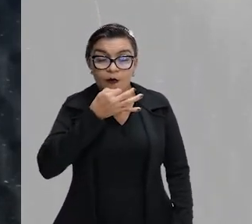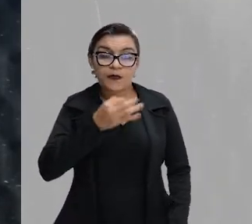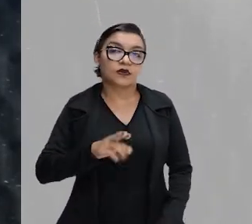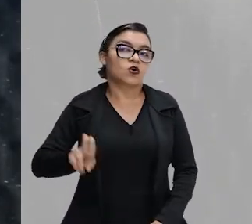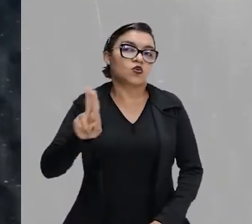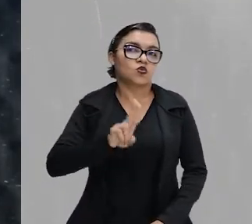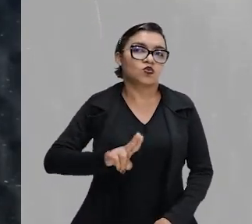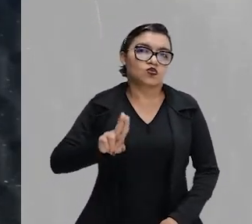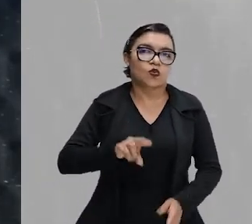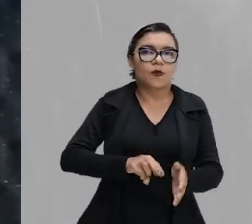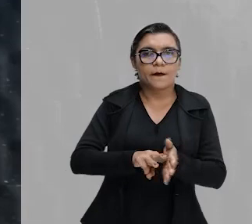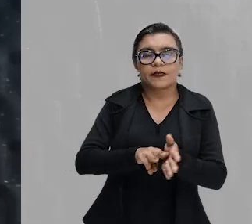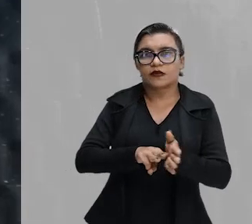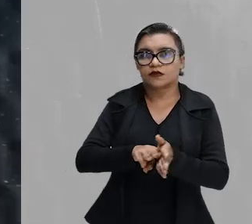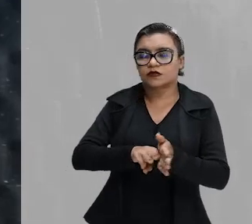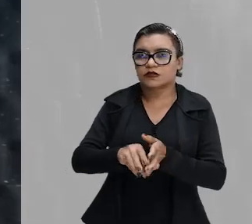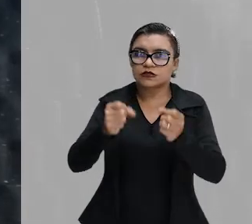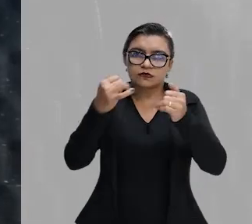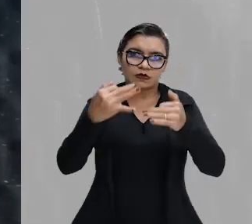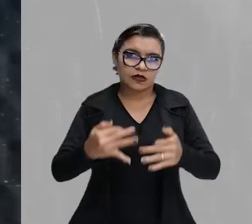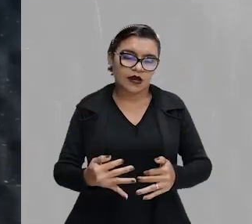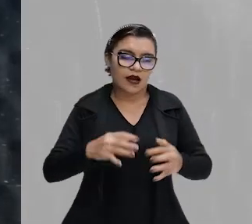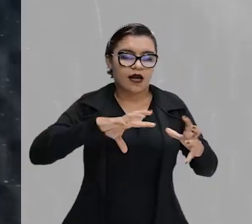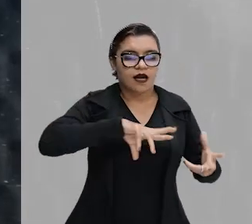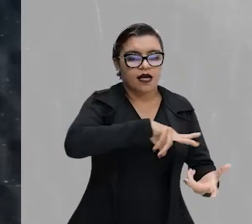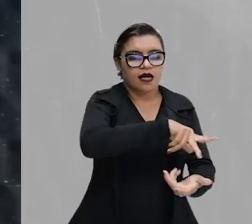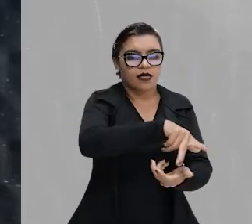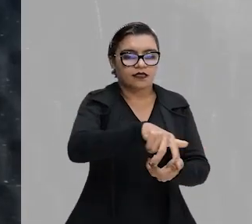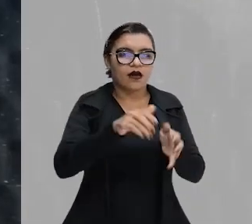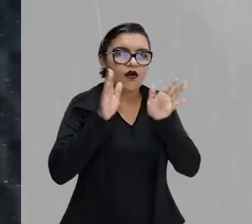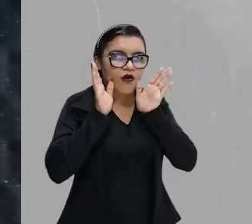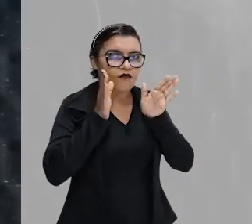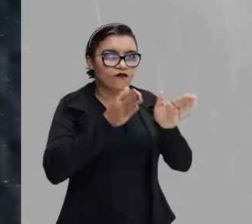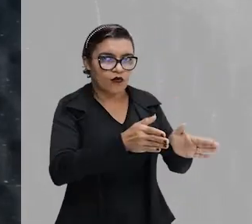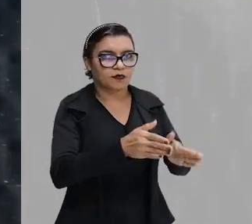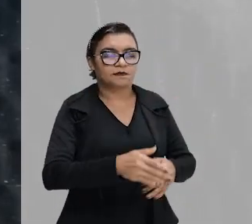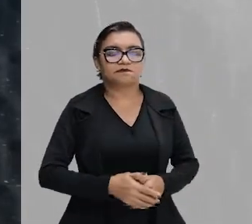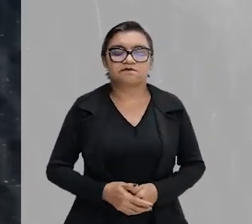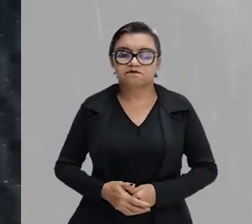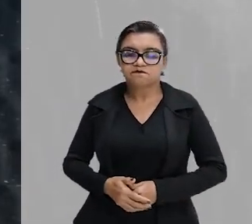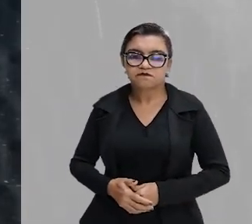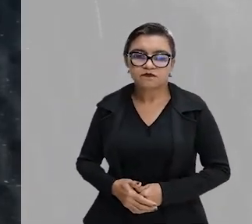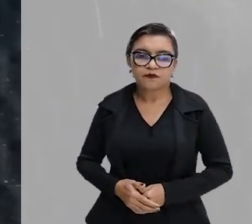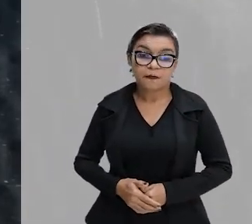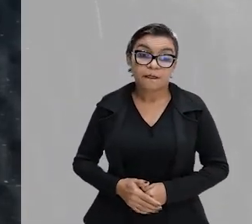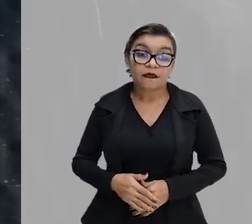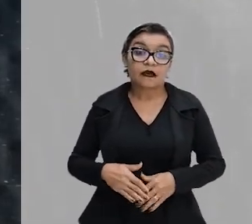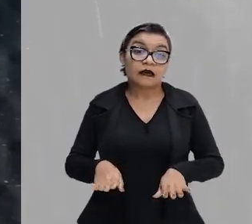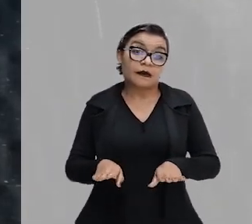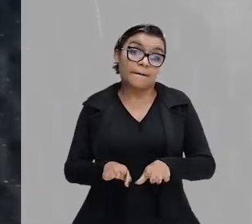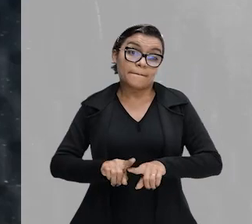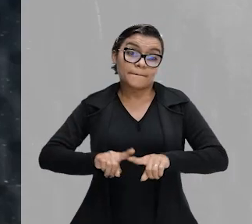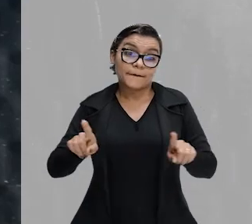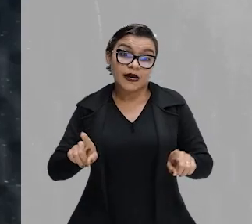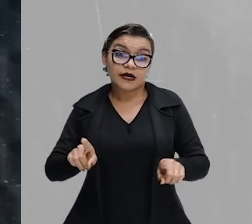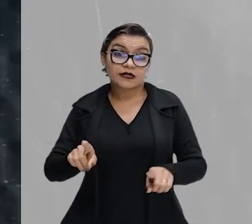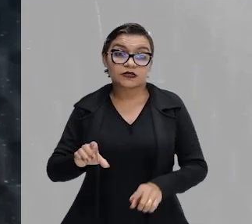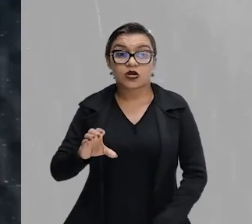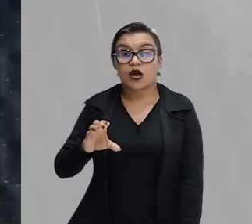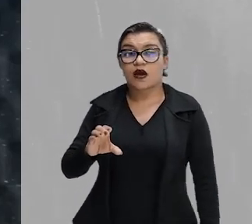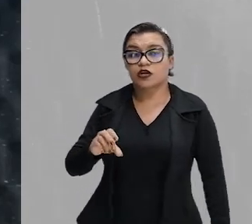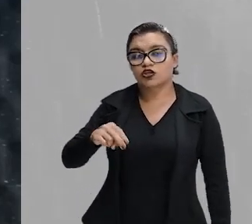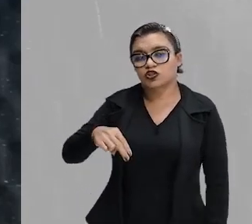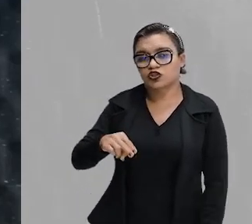usou, a metodologia que foi usada para explicar os movimentos retrógrados. Já Copérnico não,